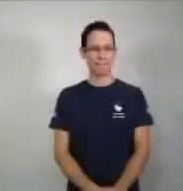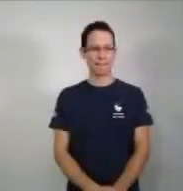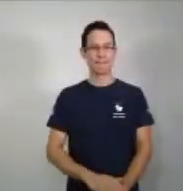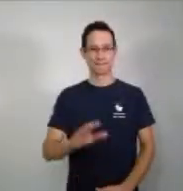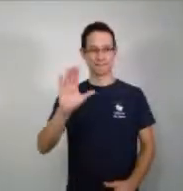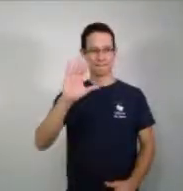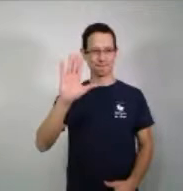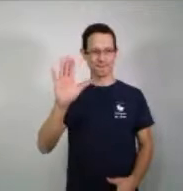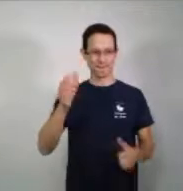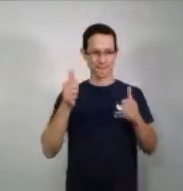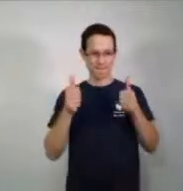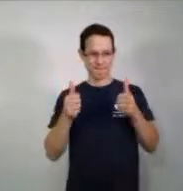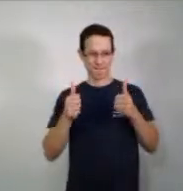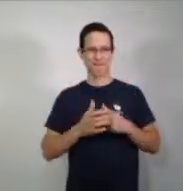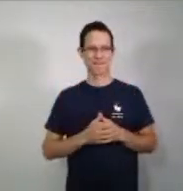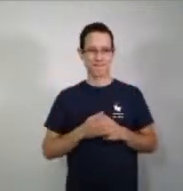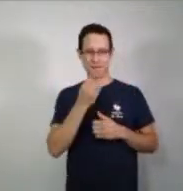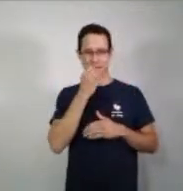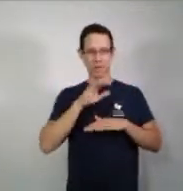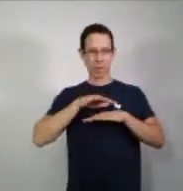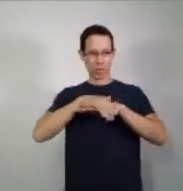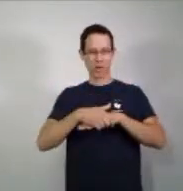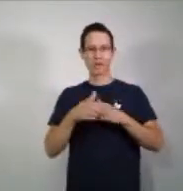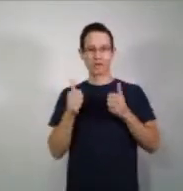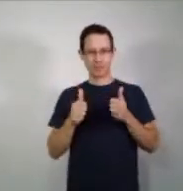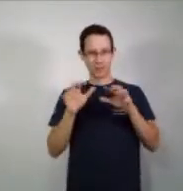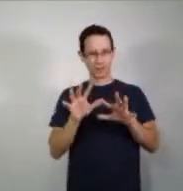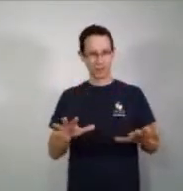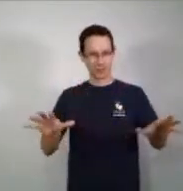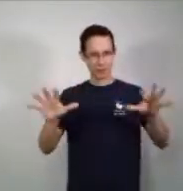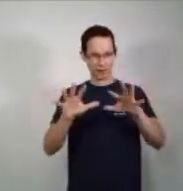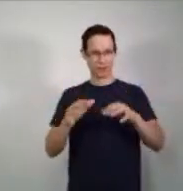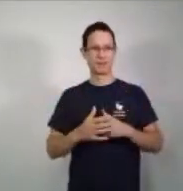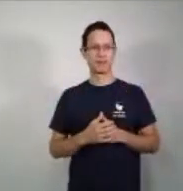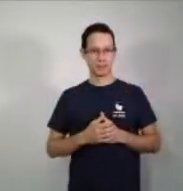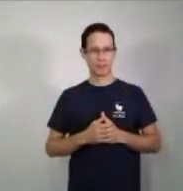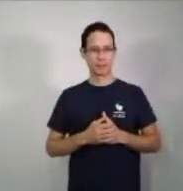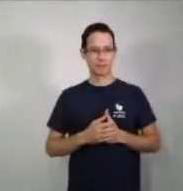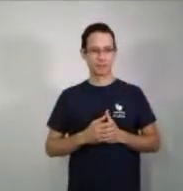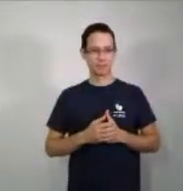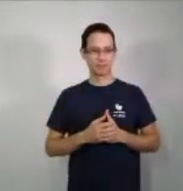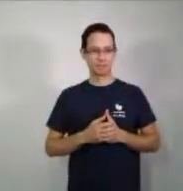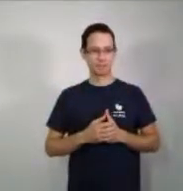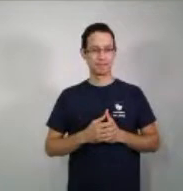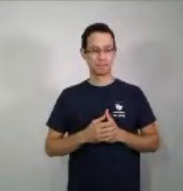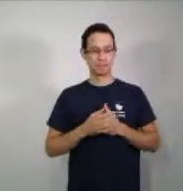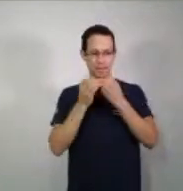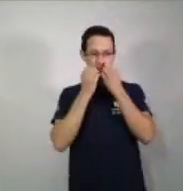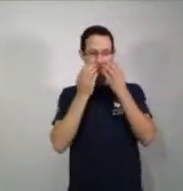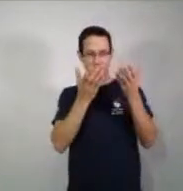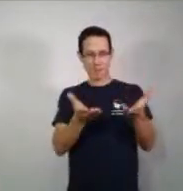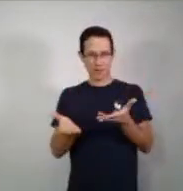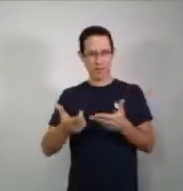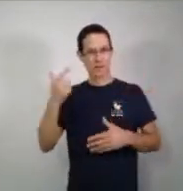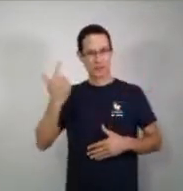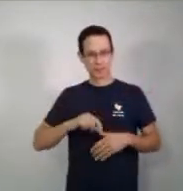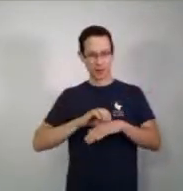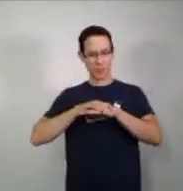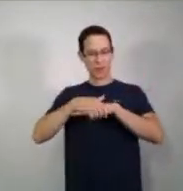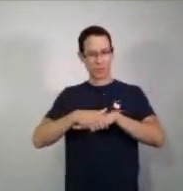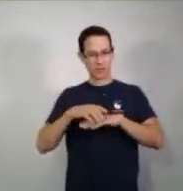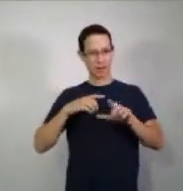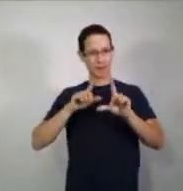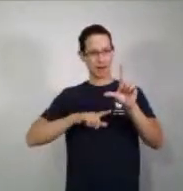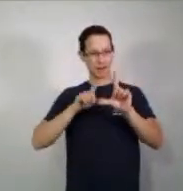Olá, boa noite a todos e todas. Bem-vindos a mais uma noite de Literatura